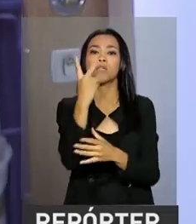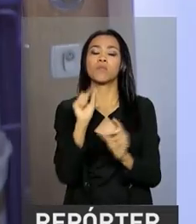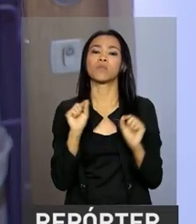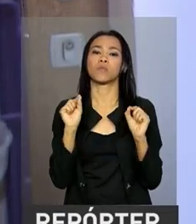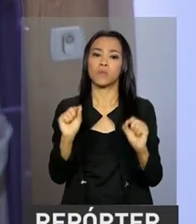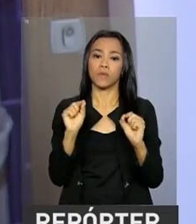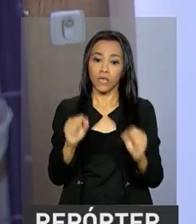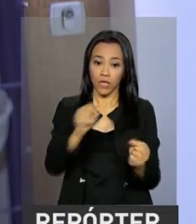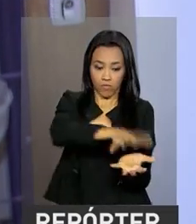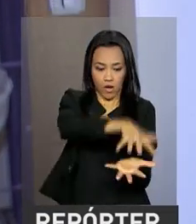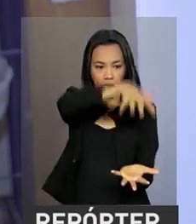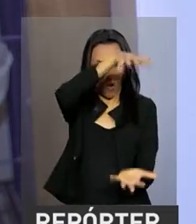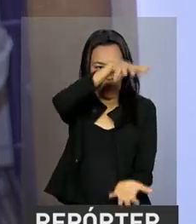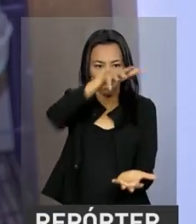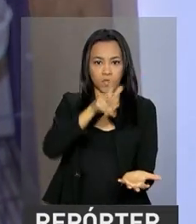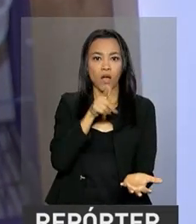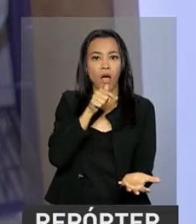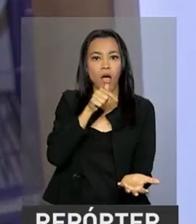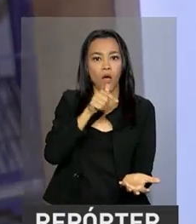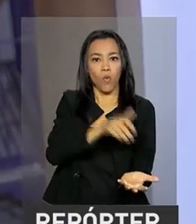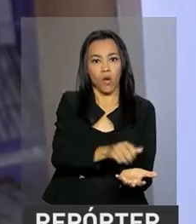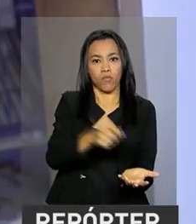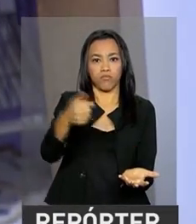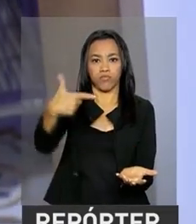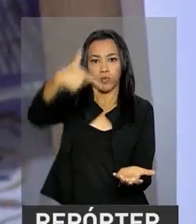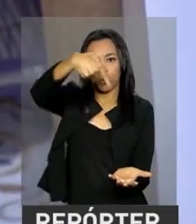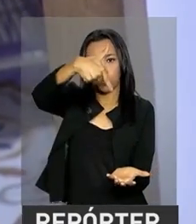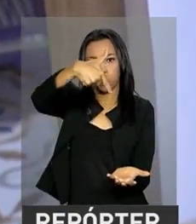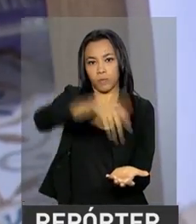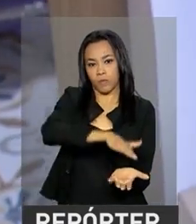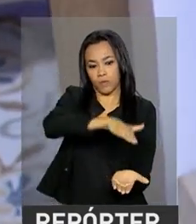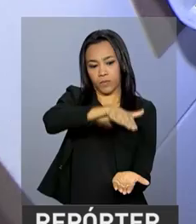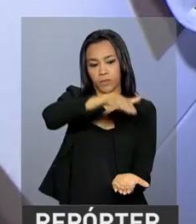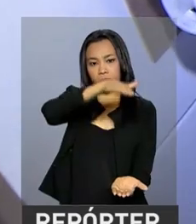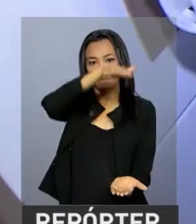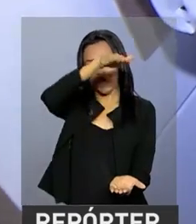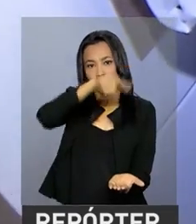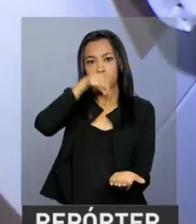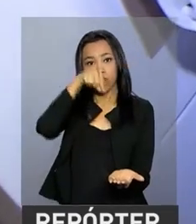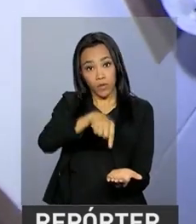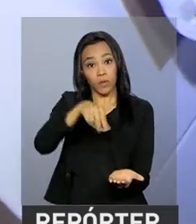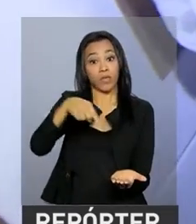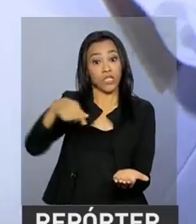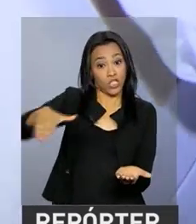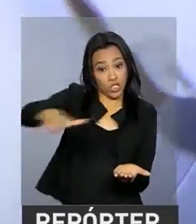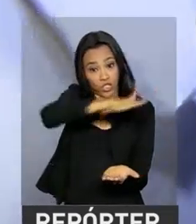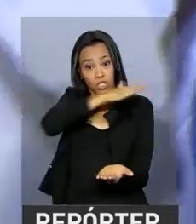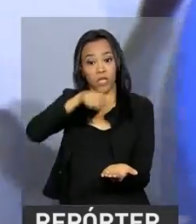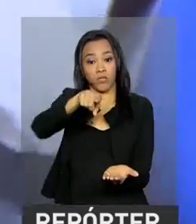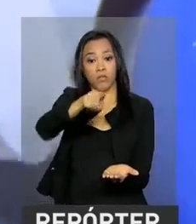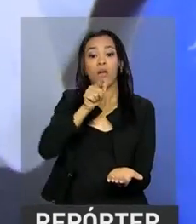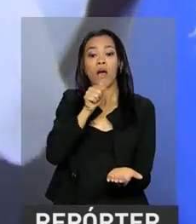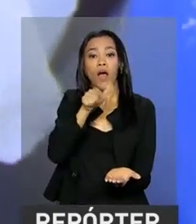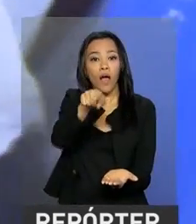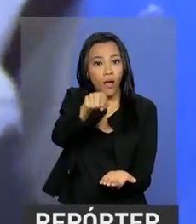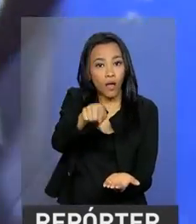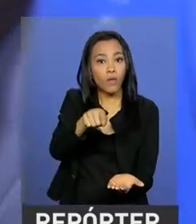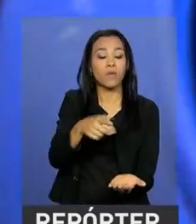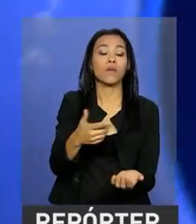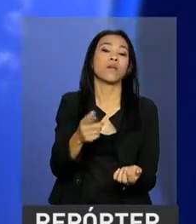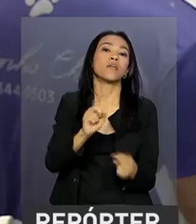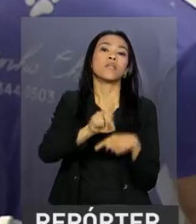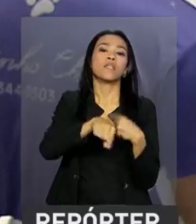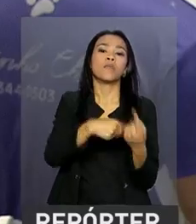de de galões do mesmo material da caixa d'água então nós enchemos esses galões e